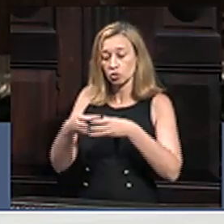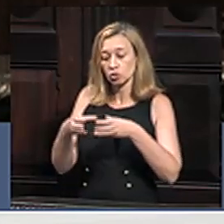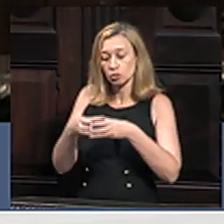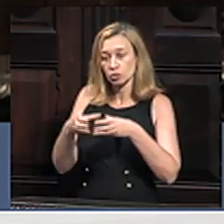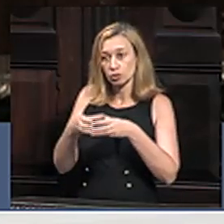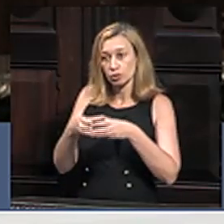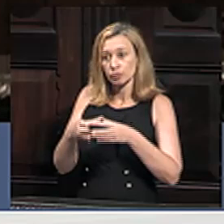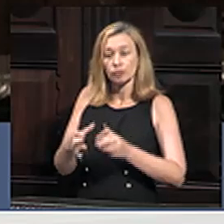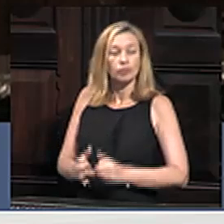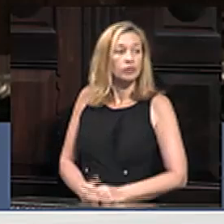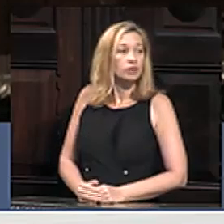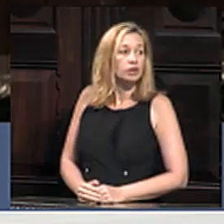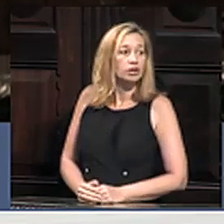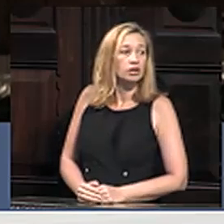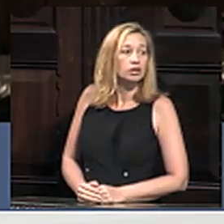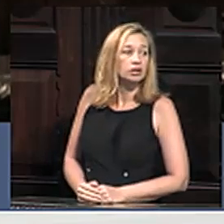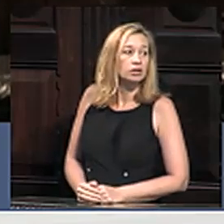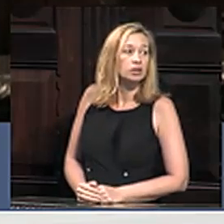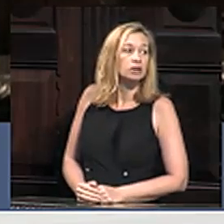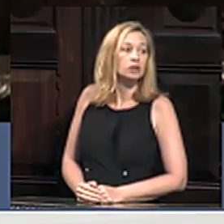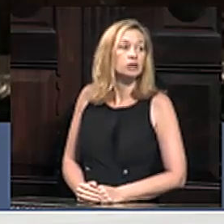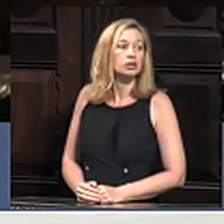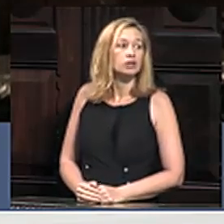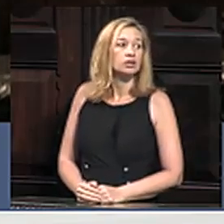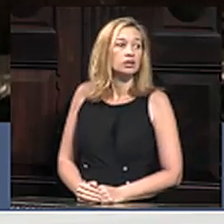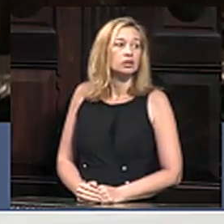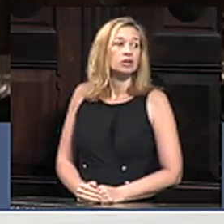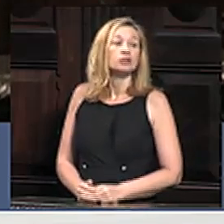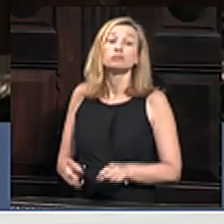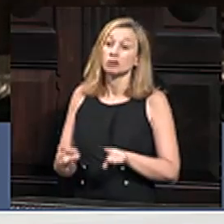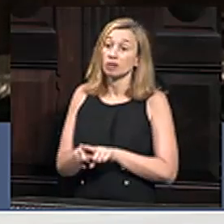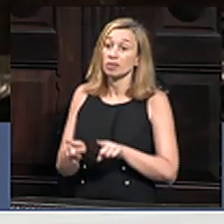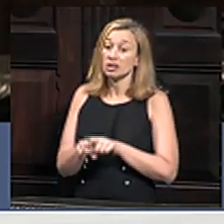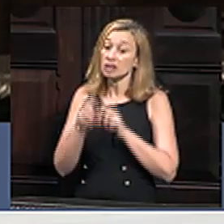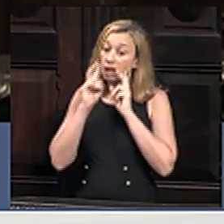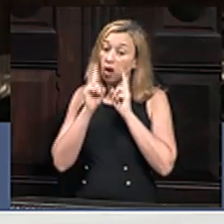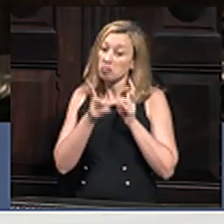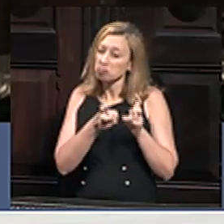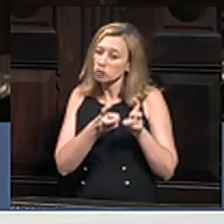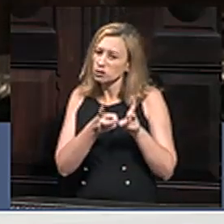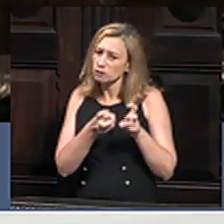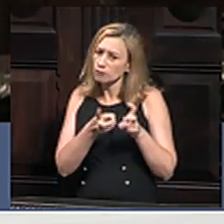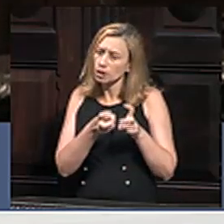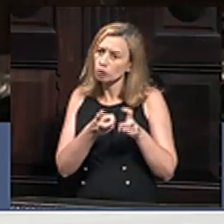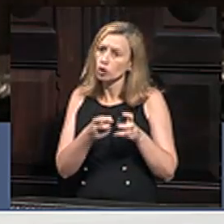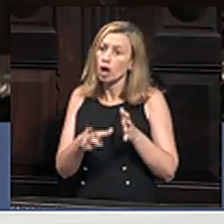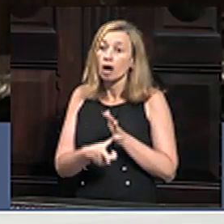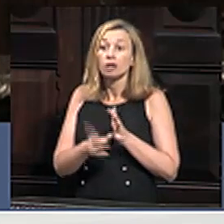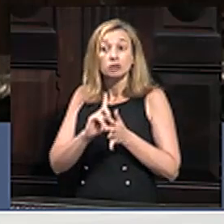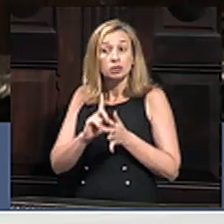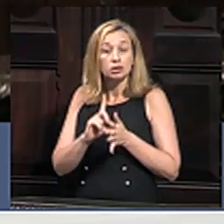agora será também vidraça. Ele antes,